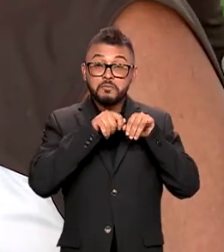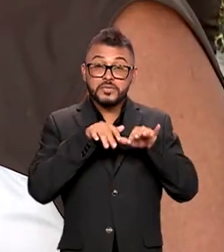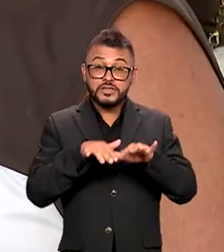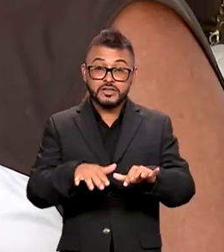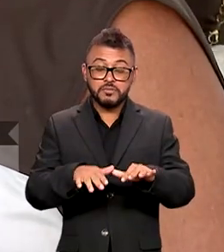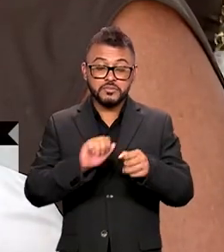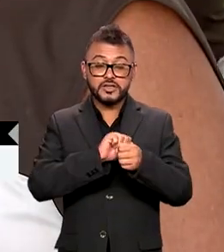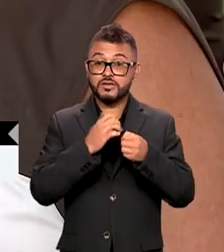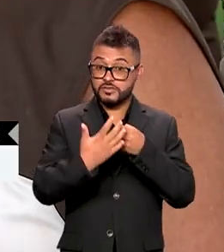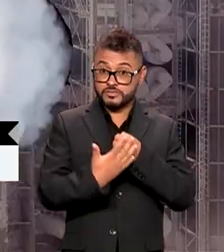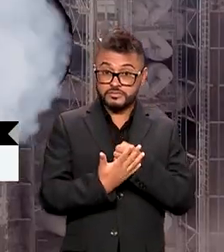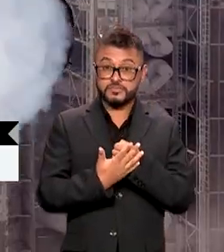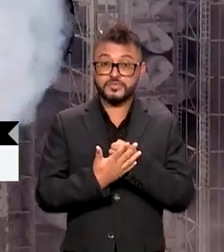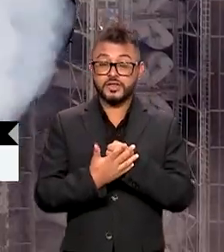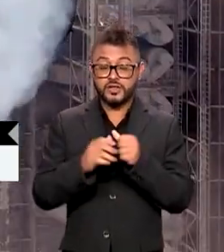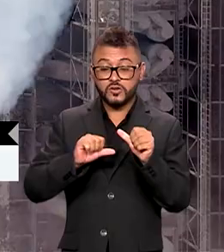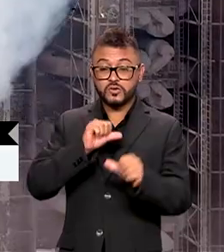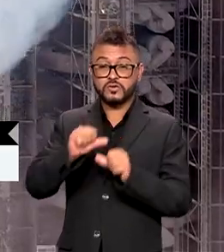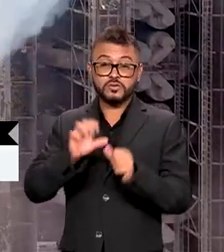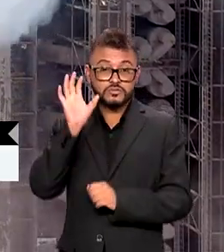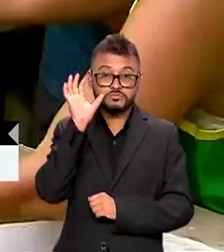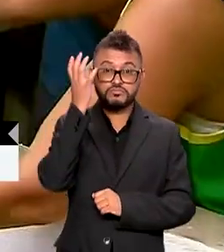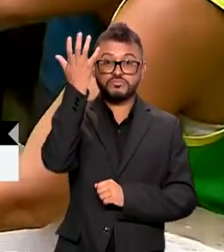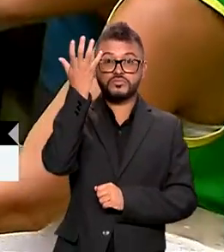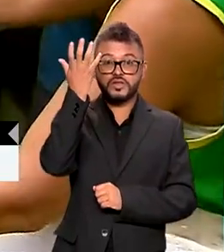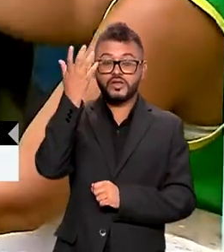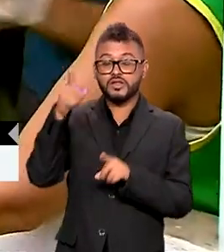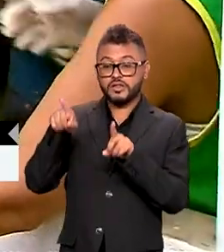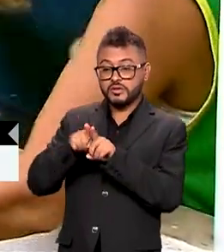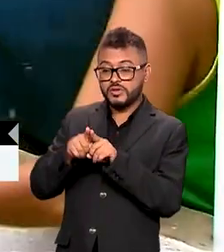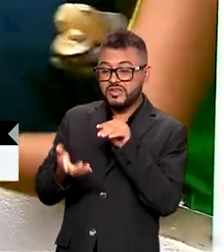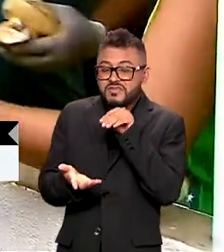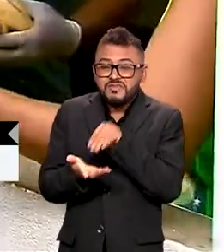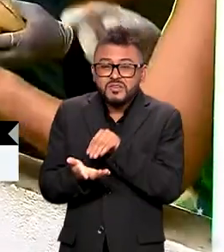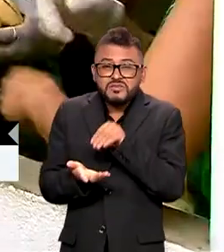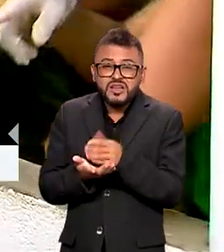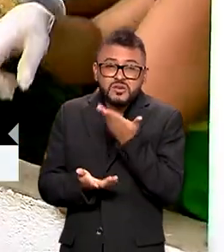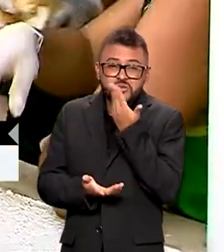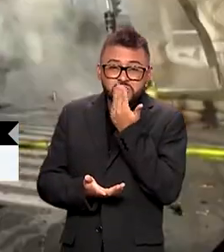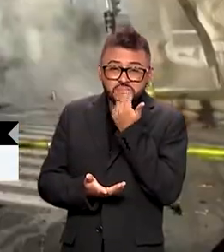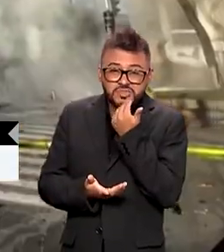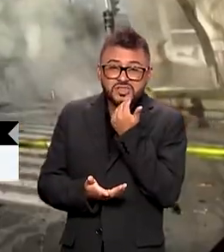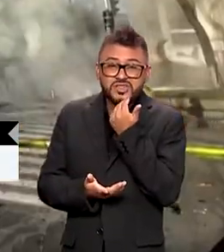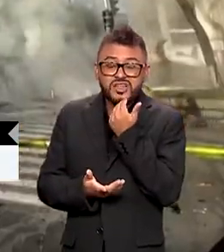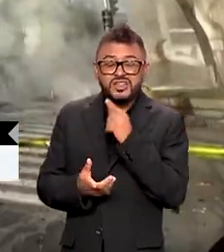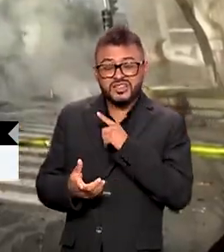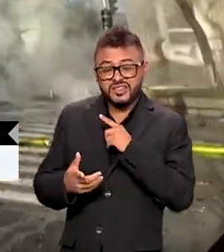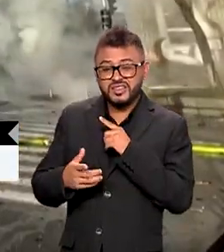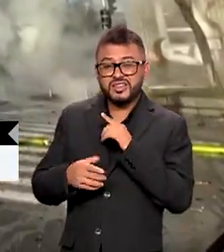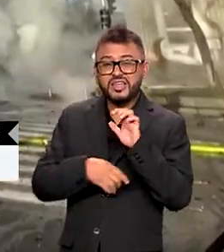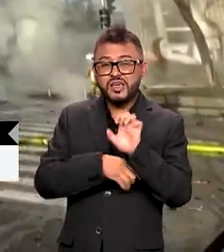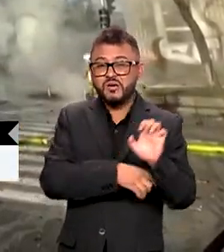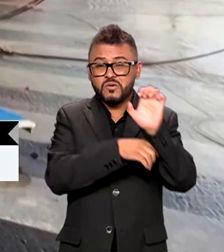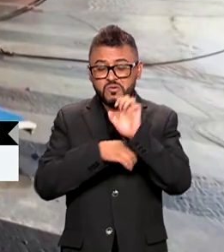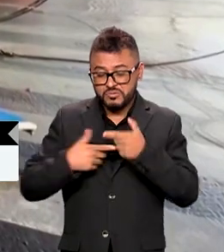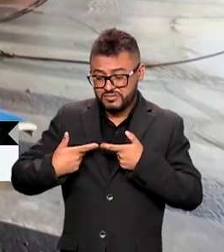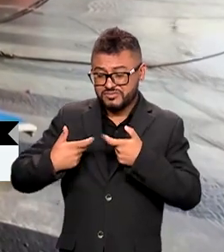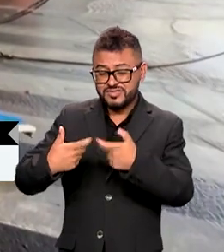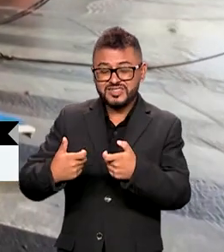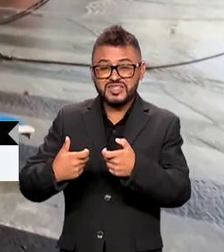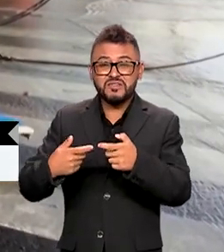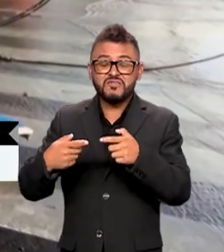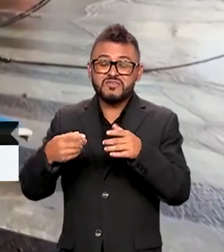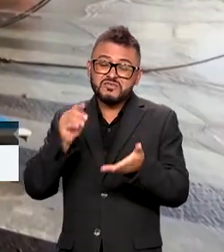pandemia de Covid-19, mudança do clima, riscos de faltar comida, uma guerra na Europa e ameaças